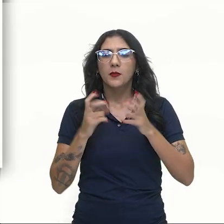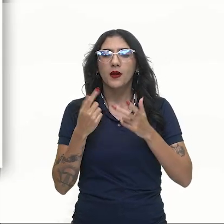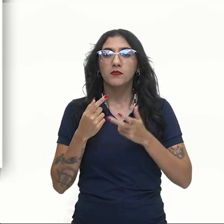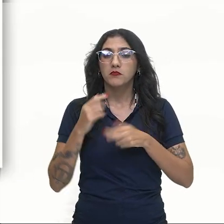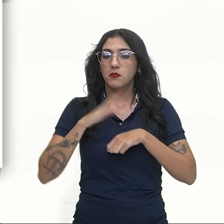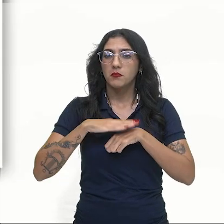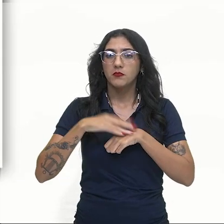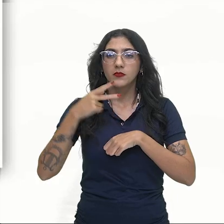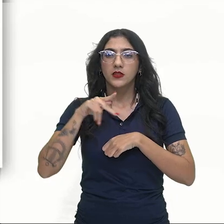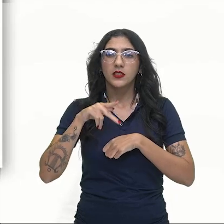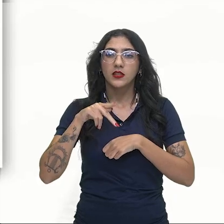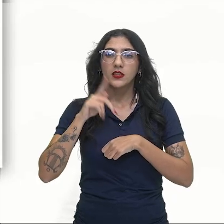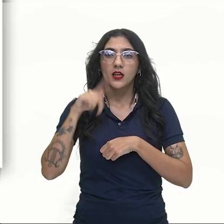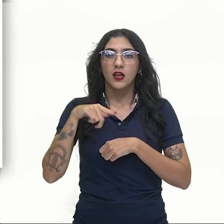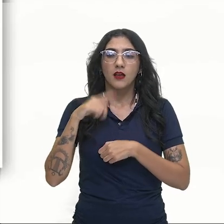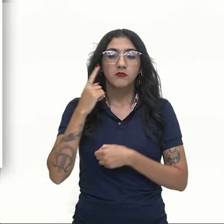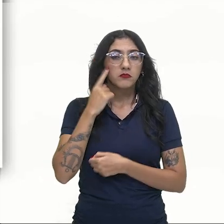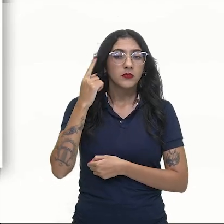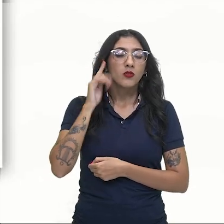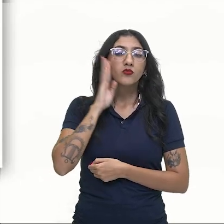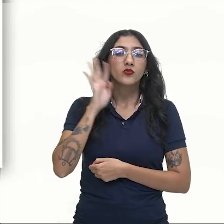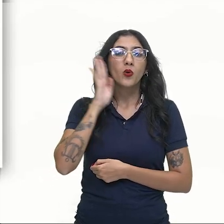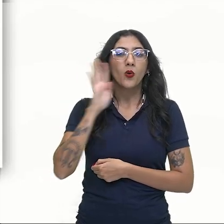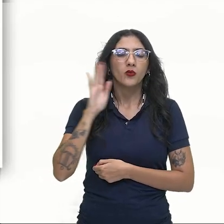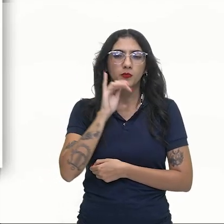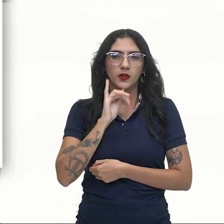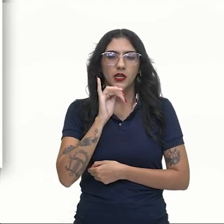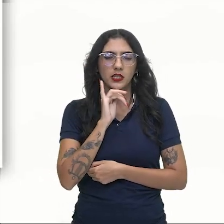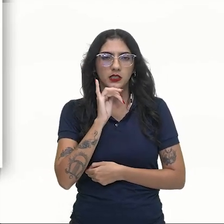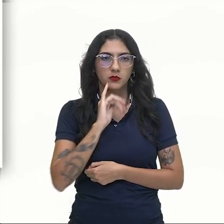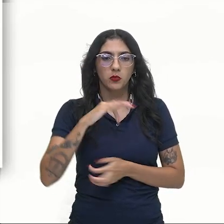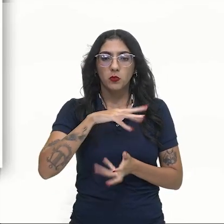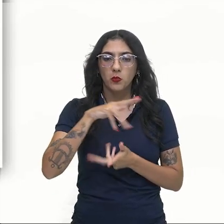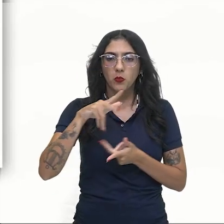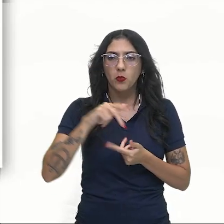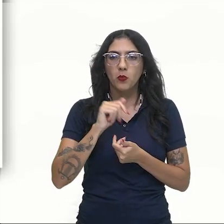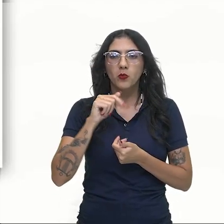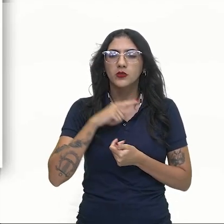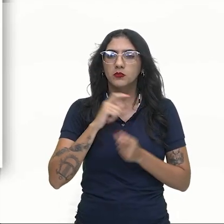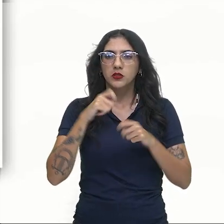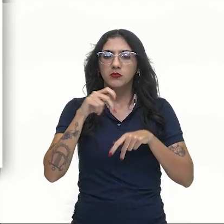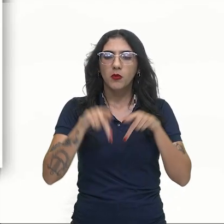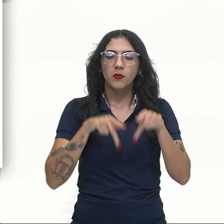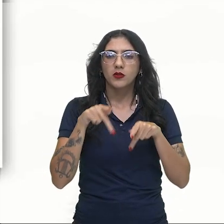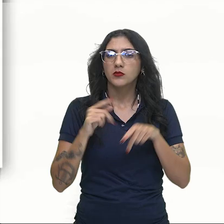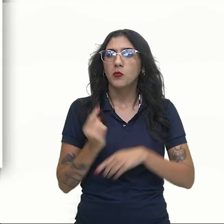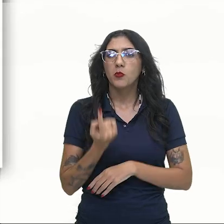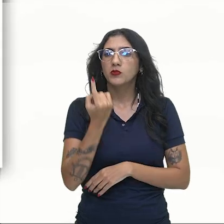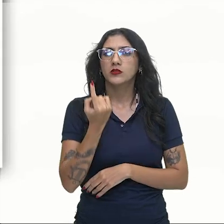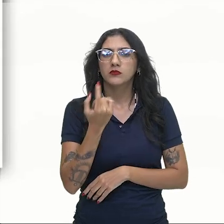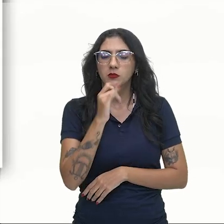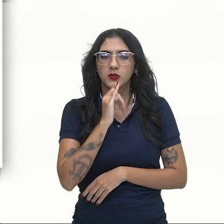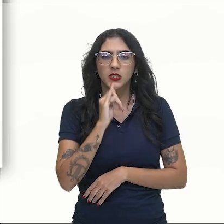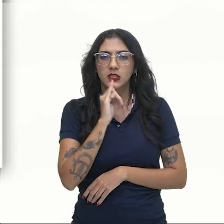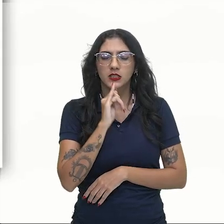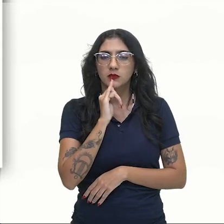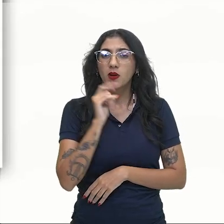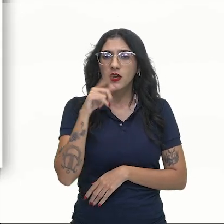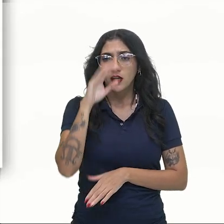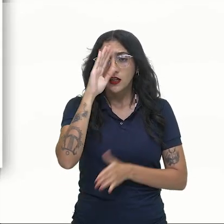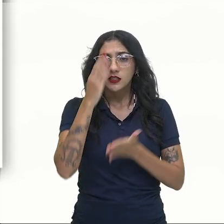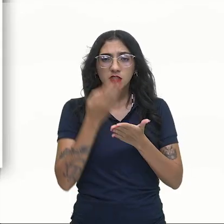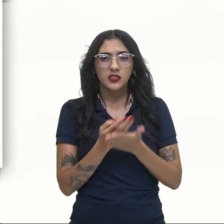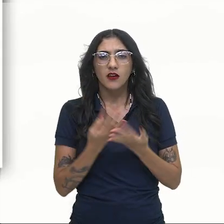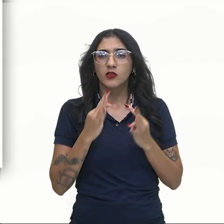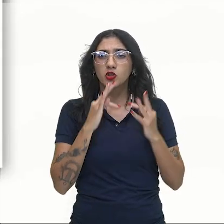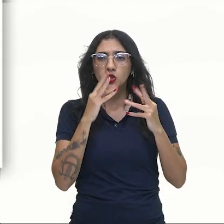dele era que a nação fosse uma só, porque ele acreditava que todo homem, all men are created